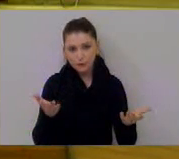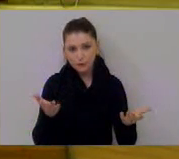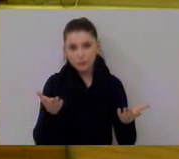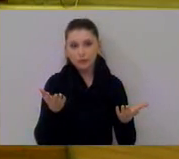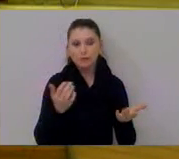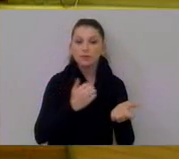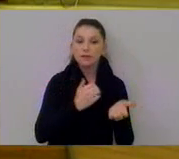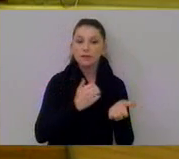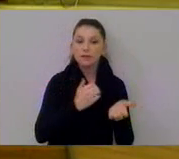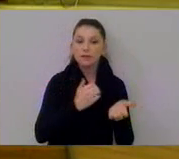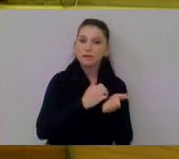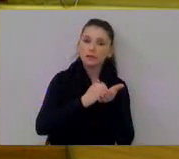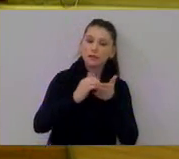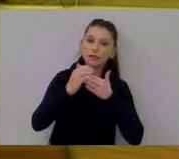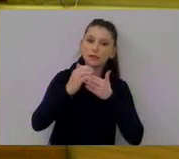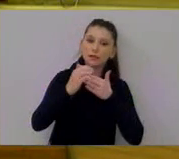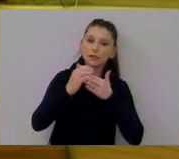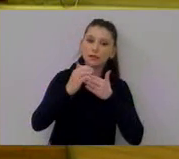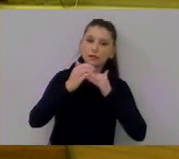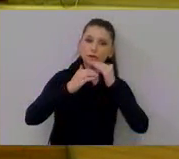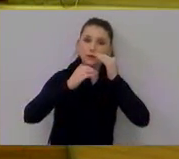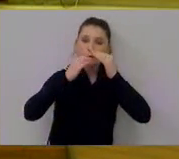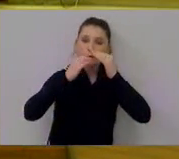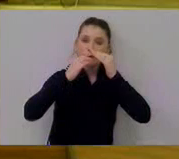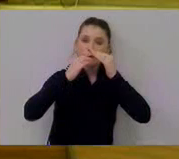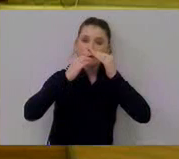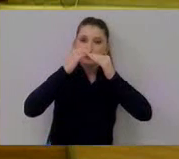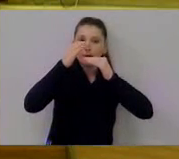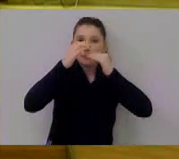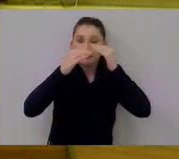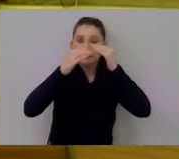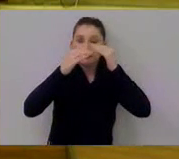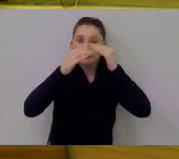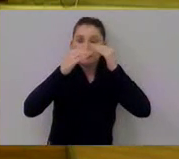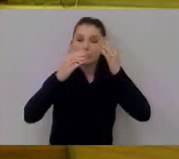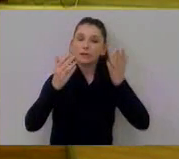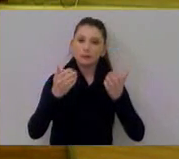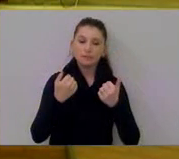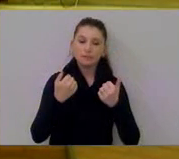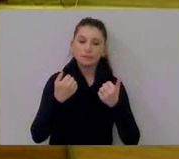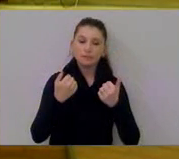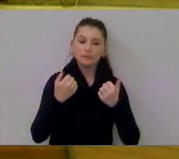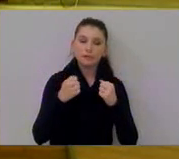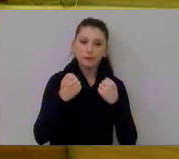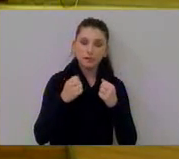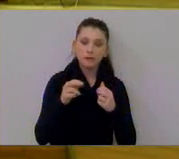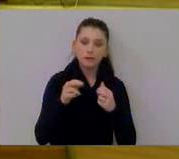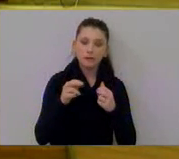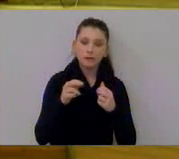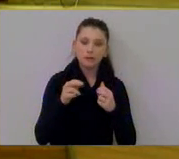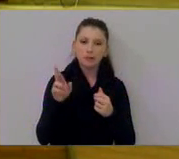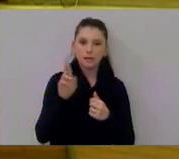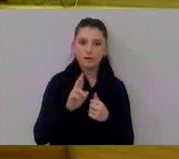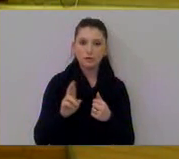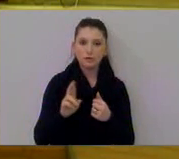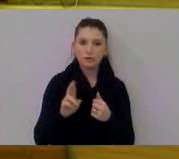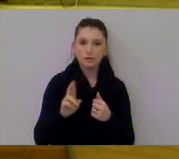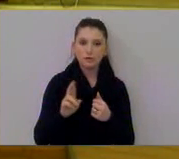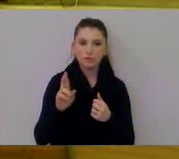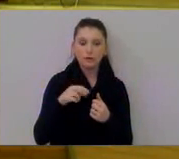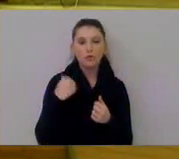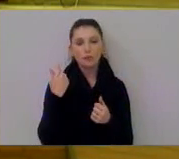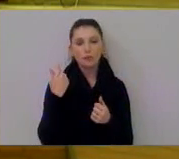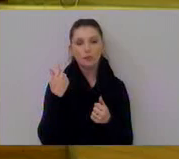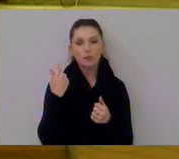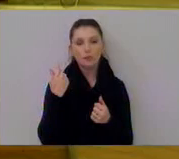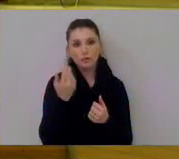está falhando muito na cidade. Nós gostaríamos de agradecer a presença